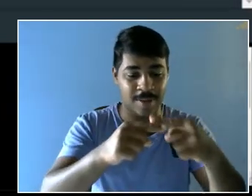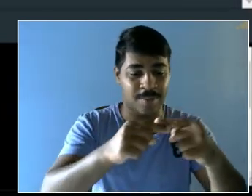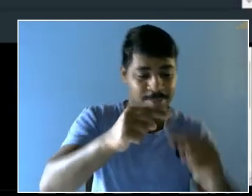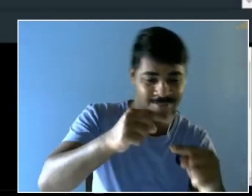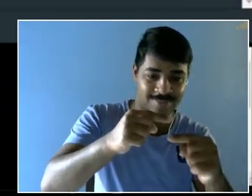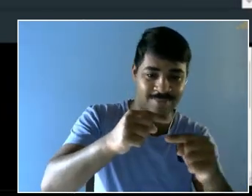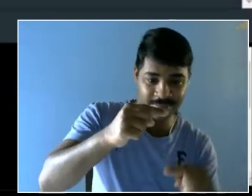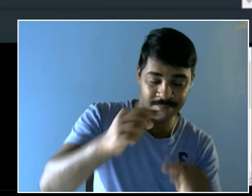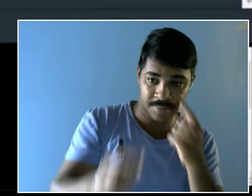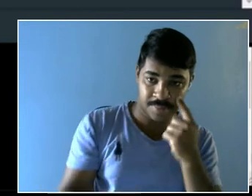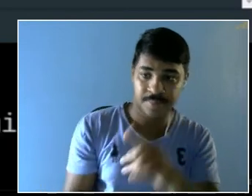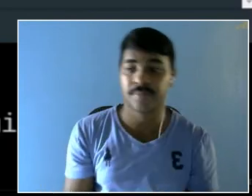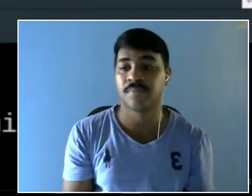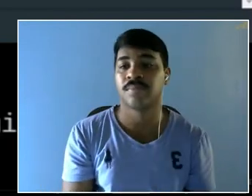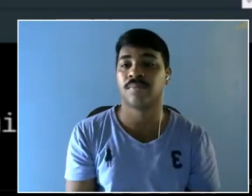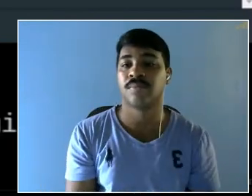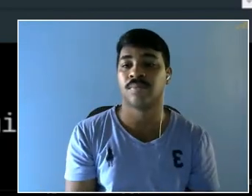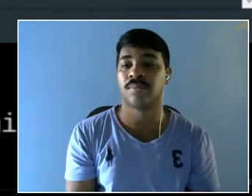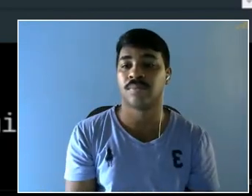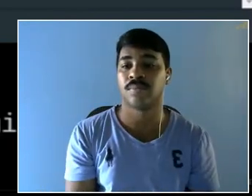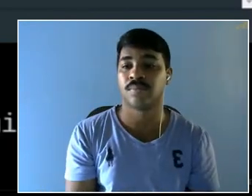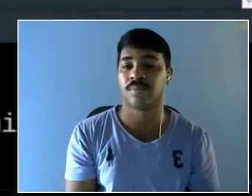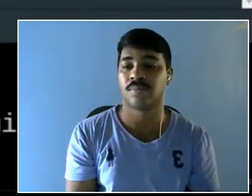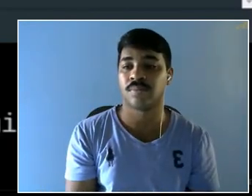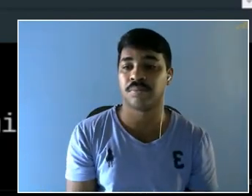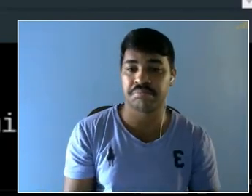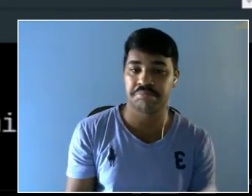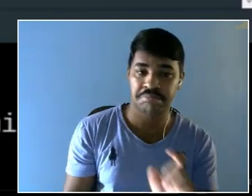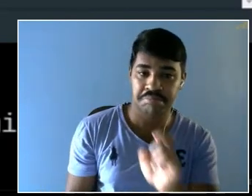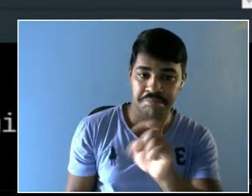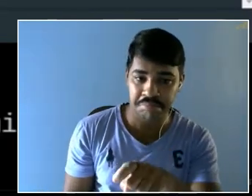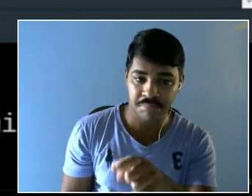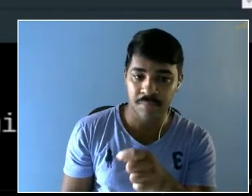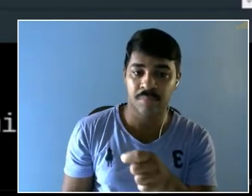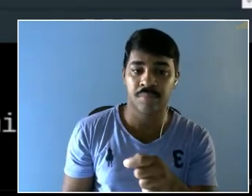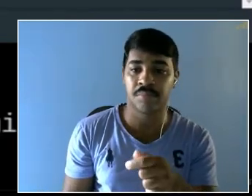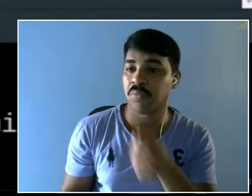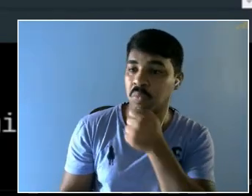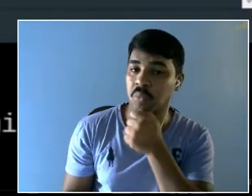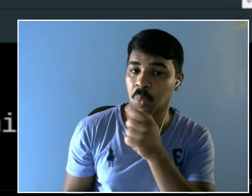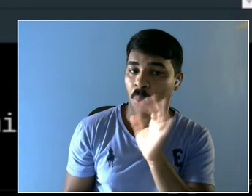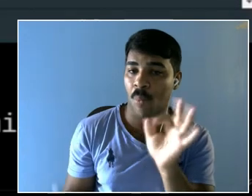Muito bem. Se eu executar esse programa, não aconteceu nada. Por que não aconteceu nada?